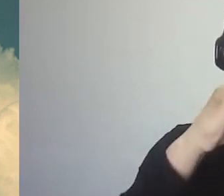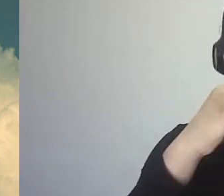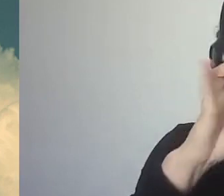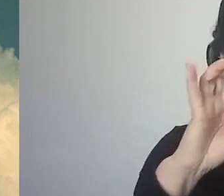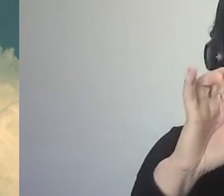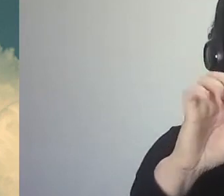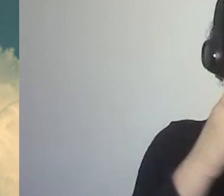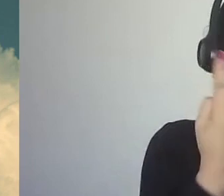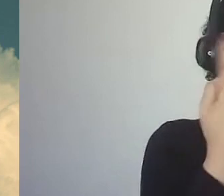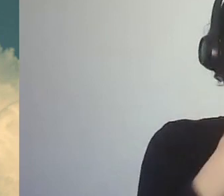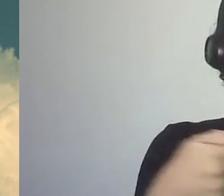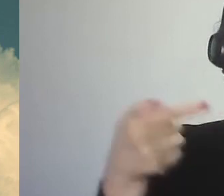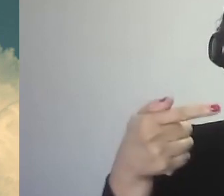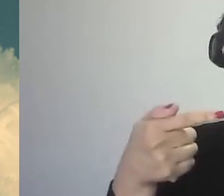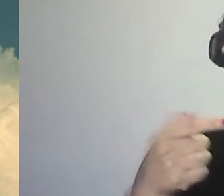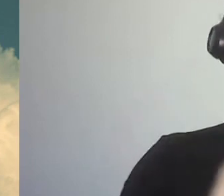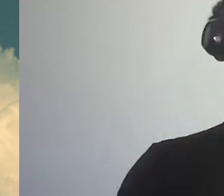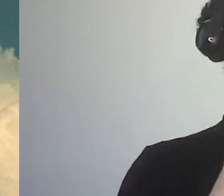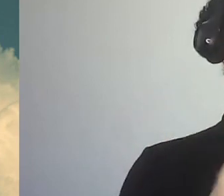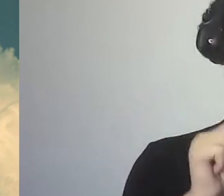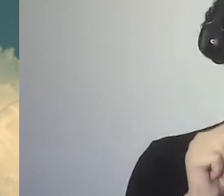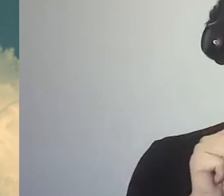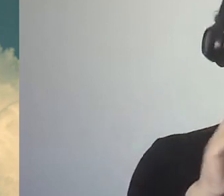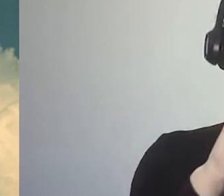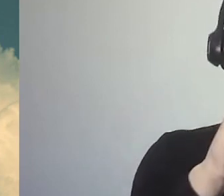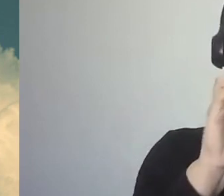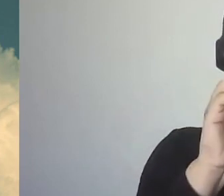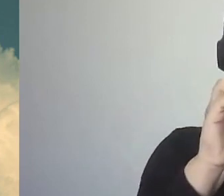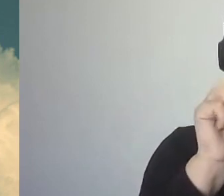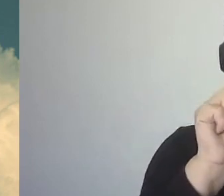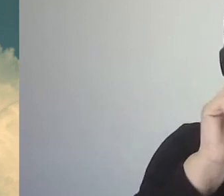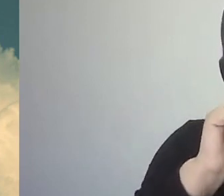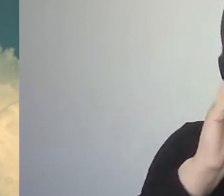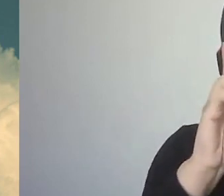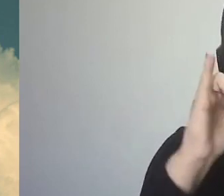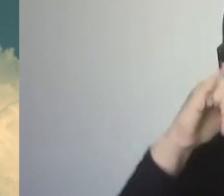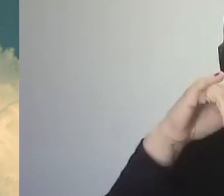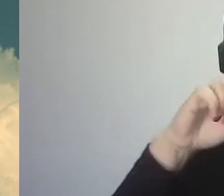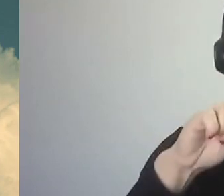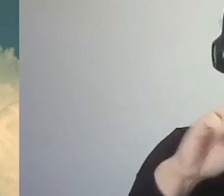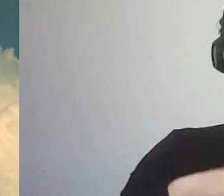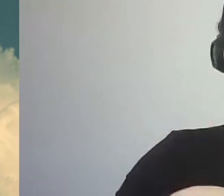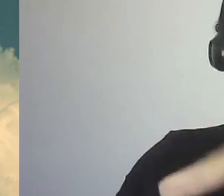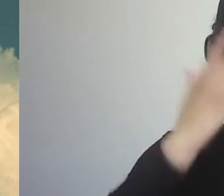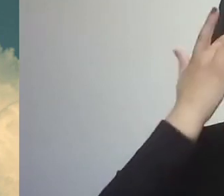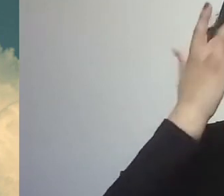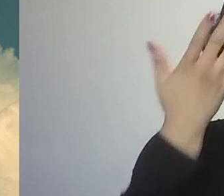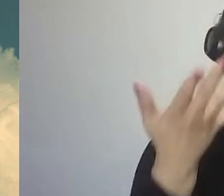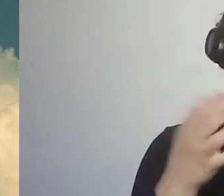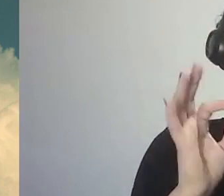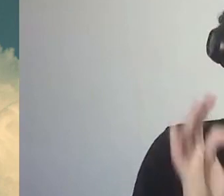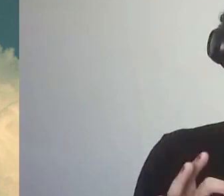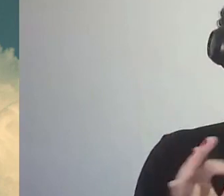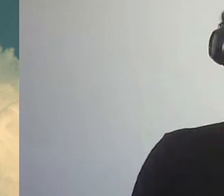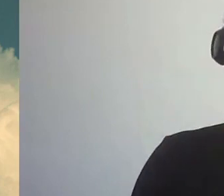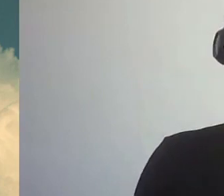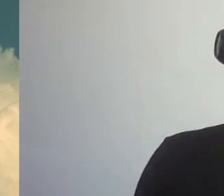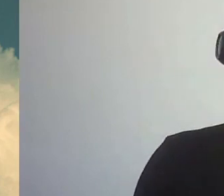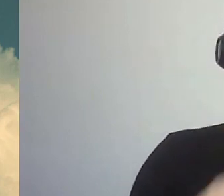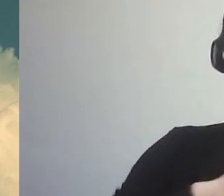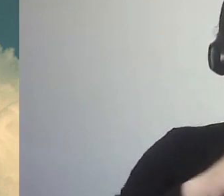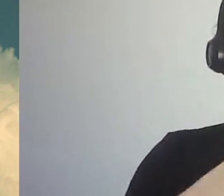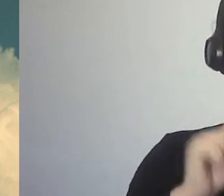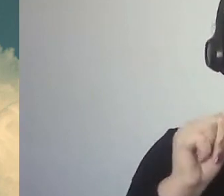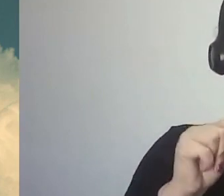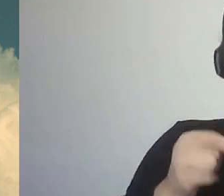significa que o processo de um Borge ficou muito mais maduro sabe então é muito mais como tentar perceber a evolução do que